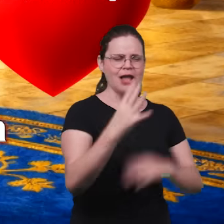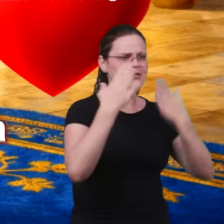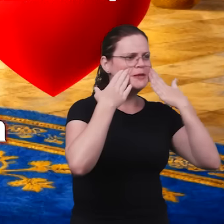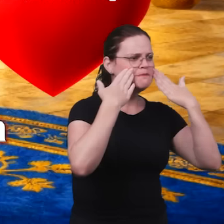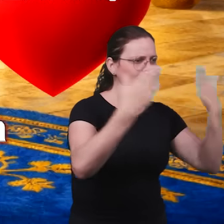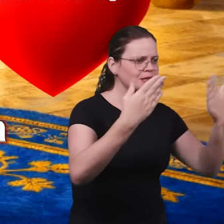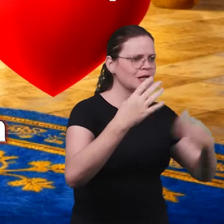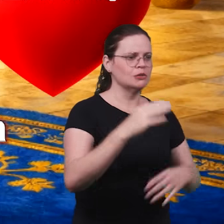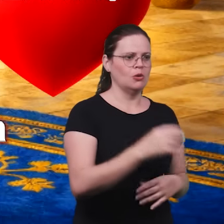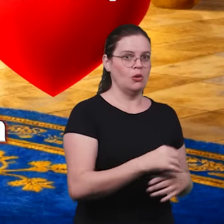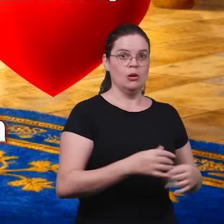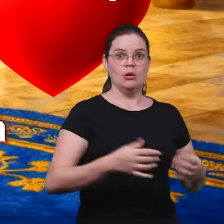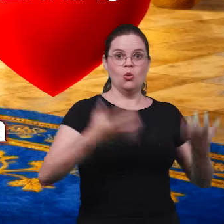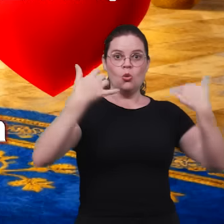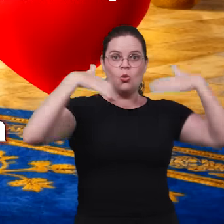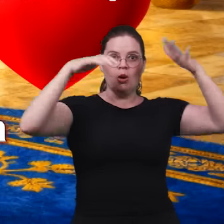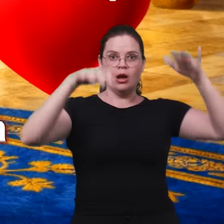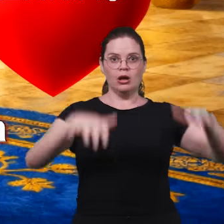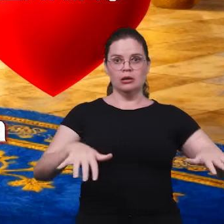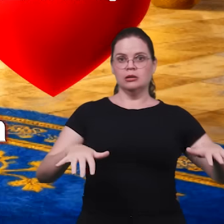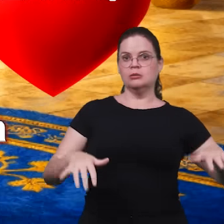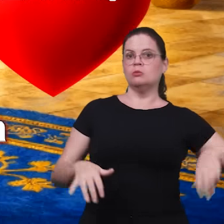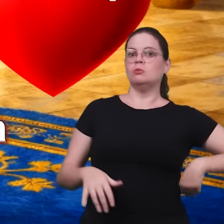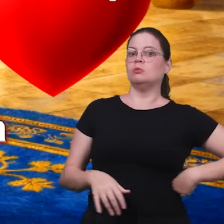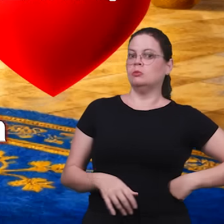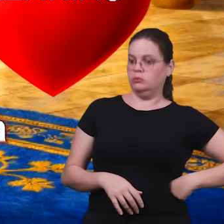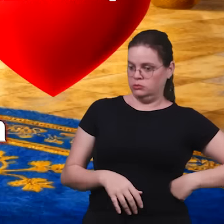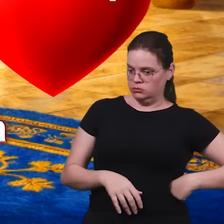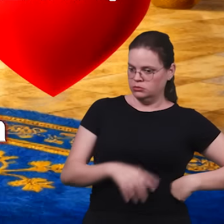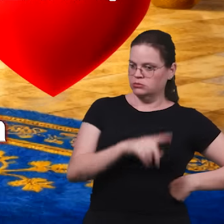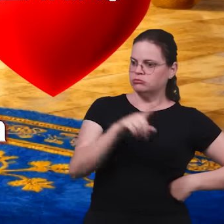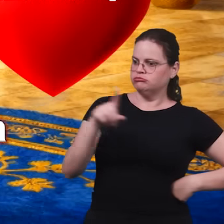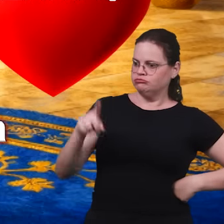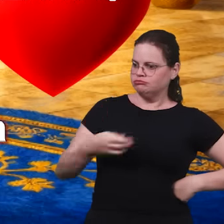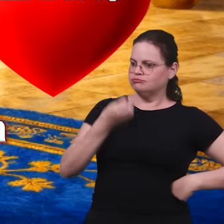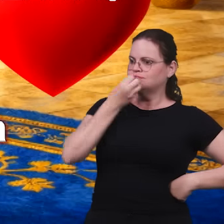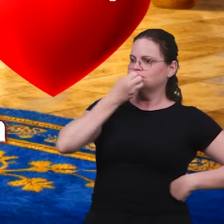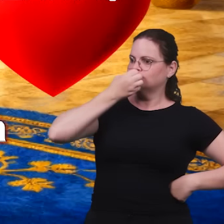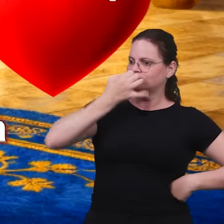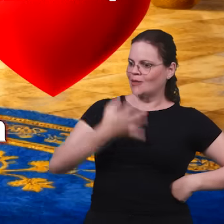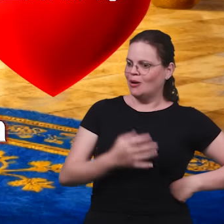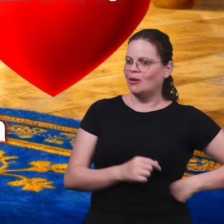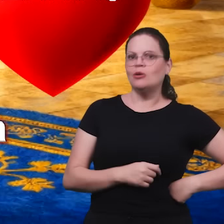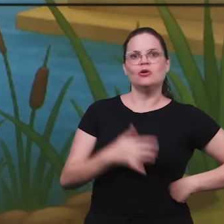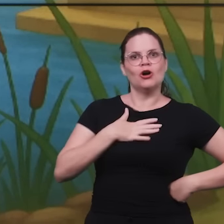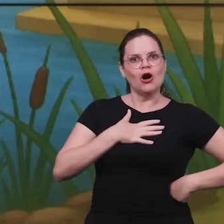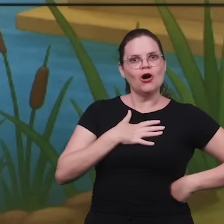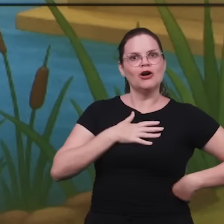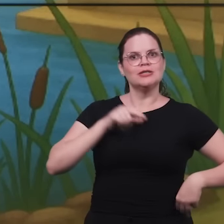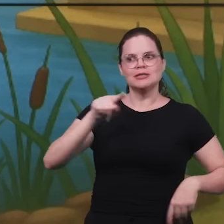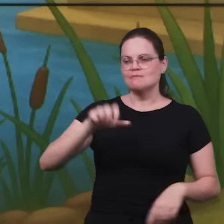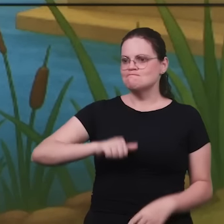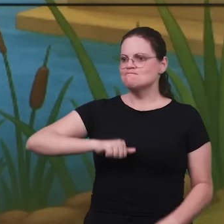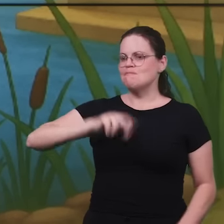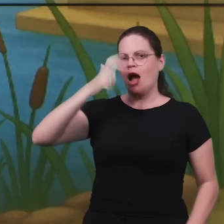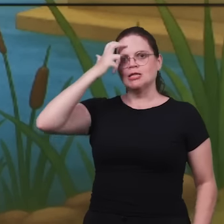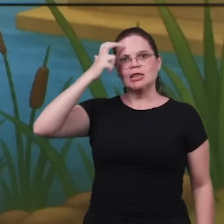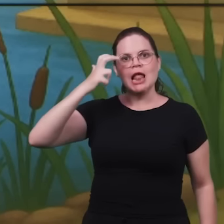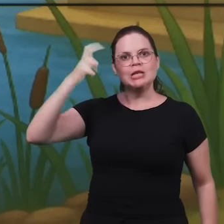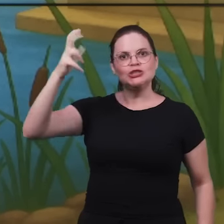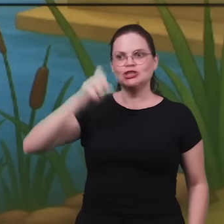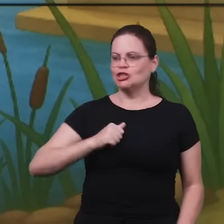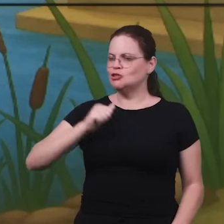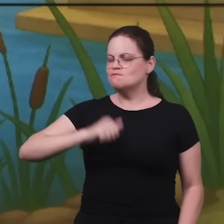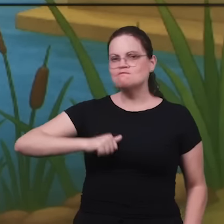outros jovens. Deus honrou a atitude deles e no momento em que eles foram apresentados ao rei, ele percebeu